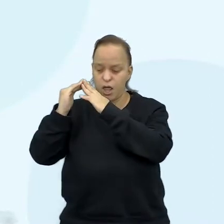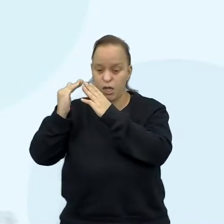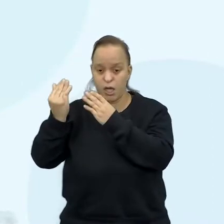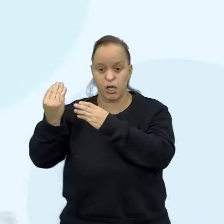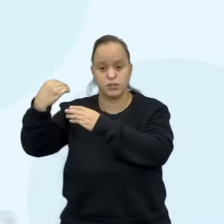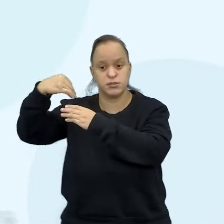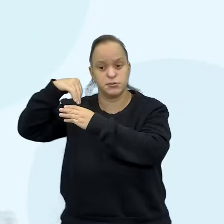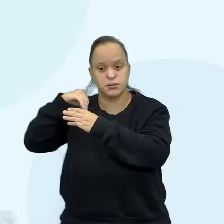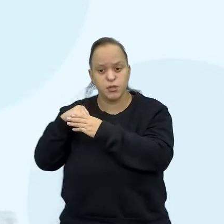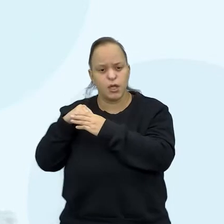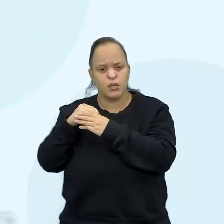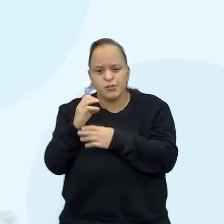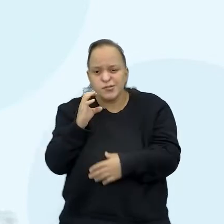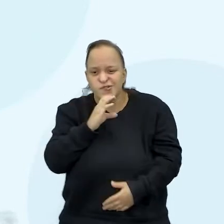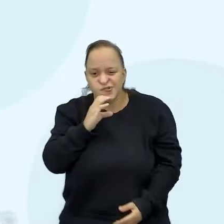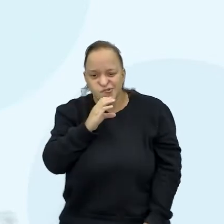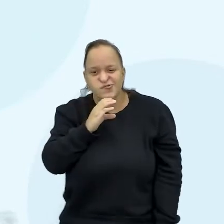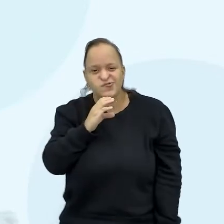águas da chuva,